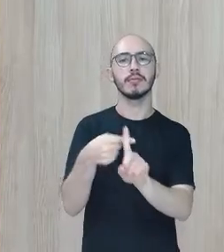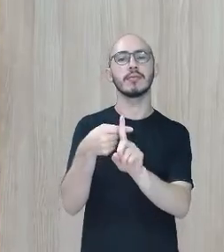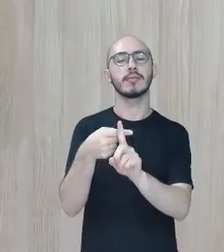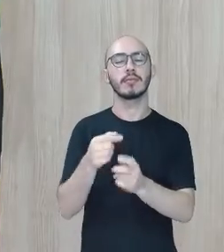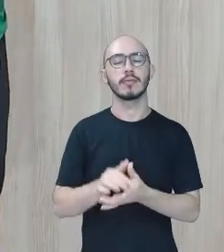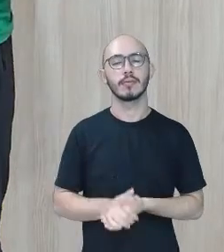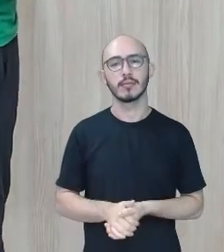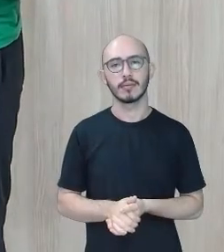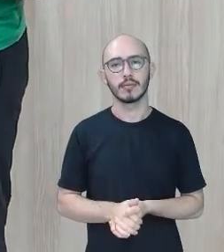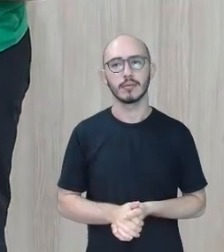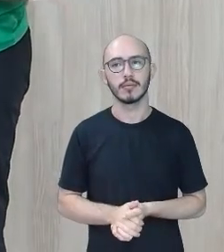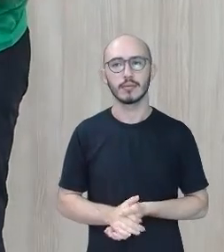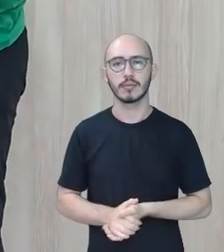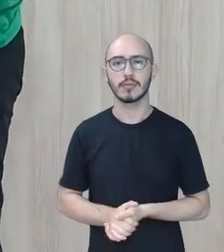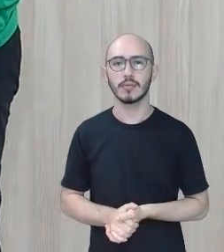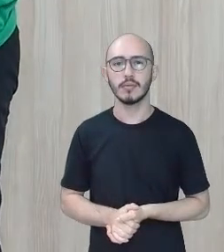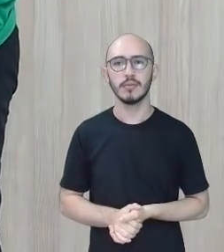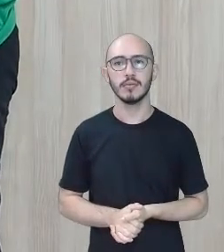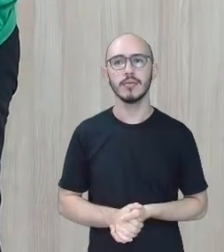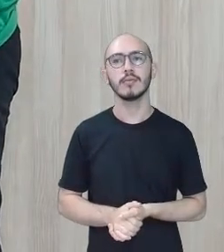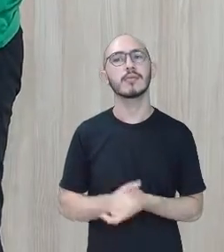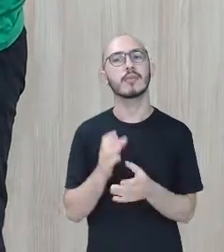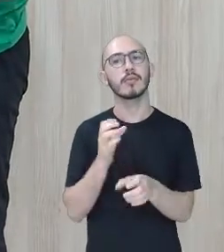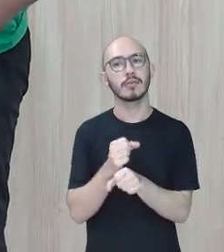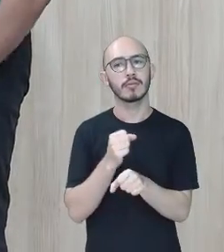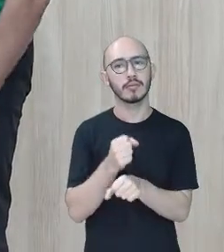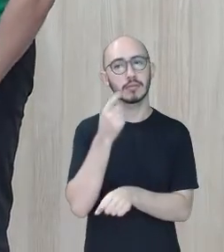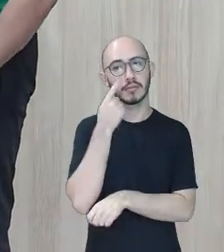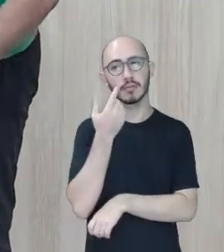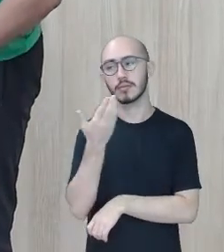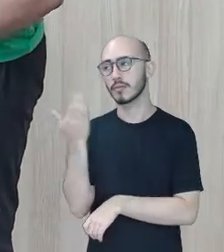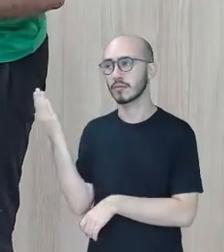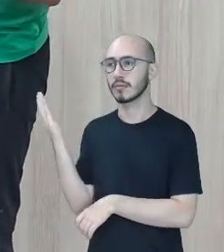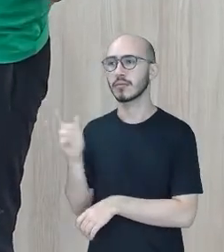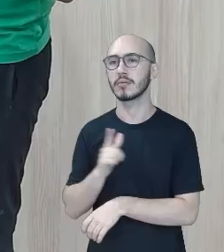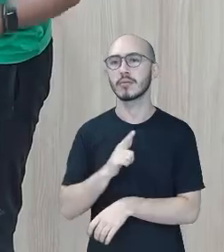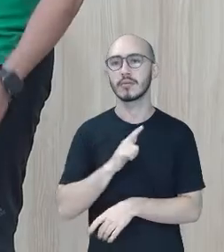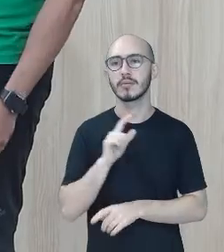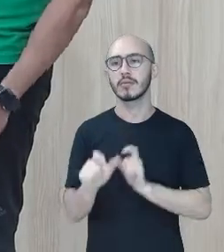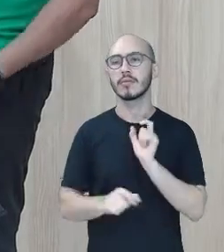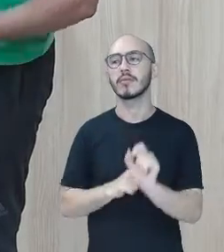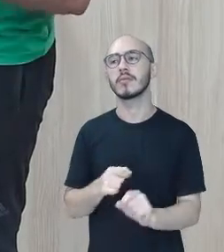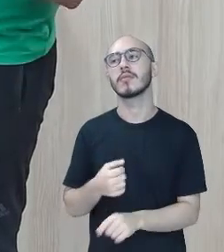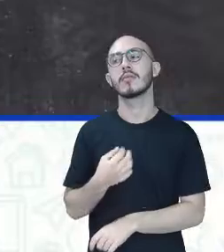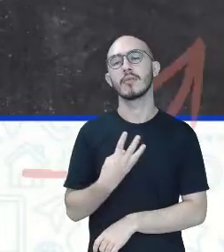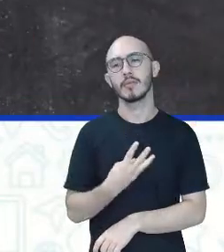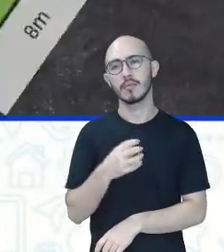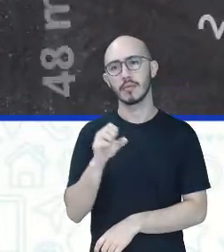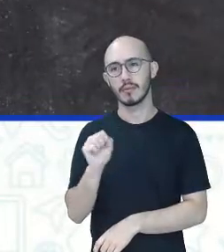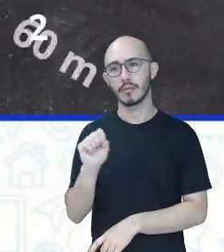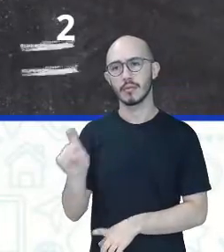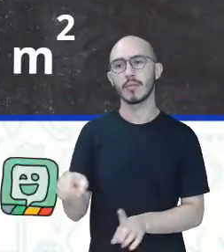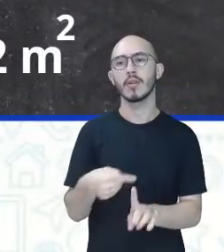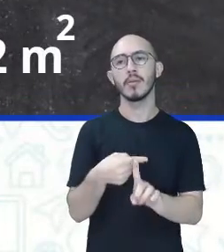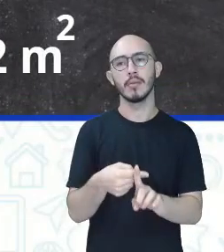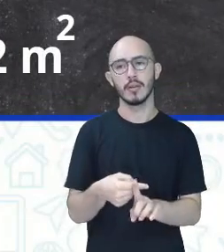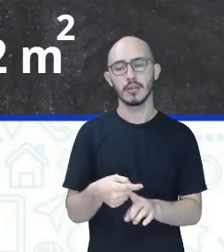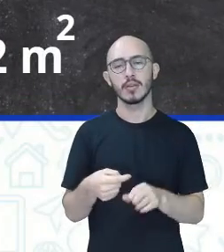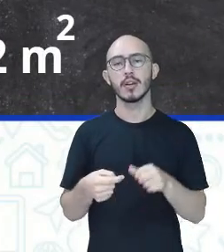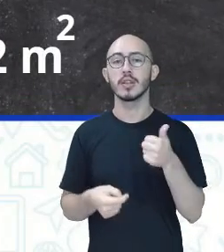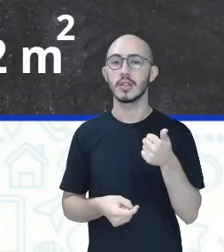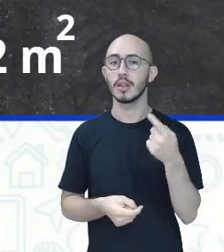ali azul, tá bom? Então, somando aí esses três valores, né, o 48 mais